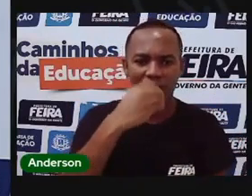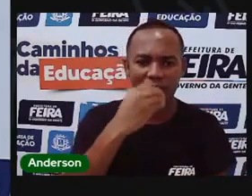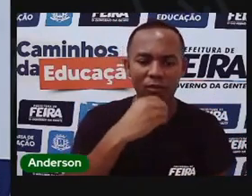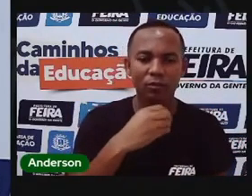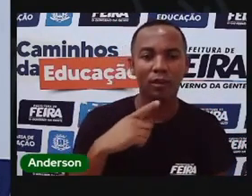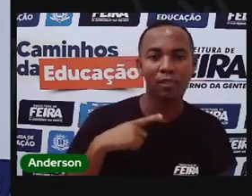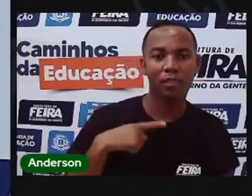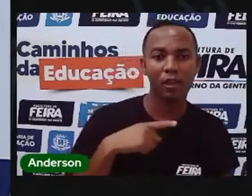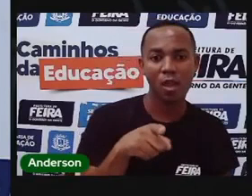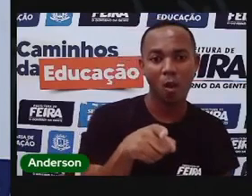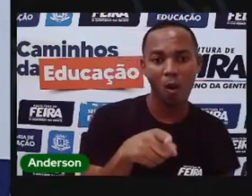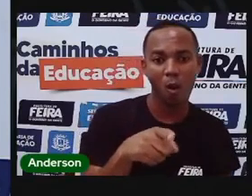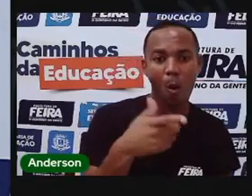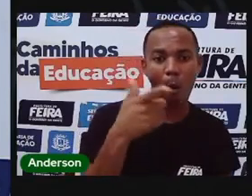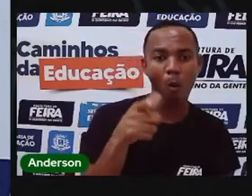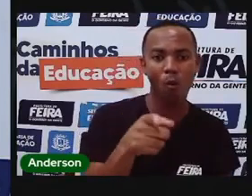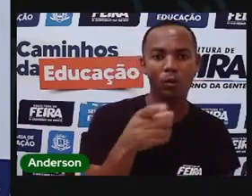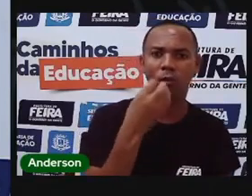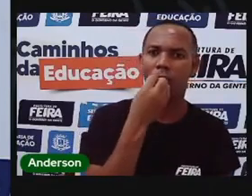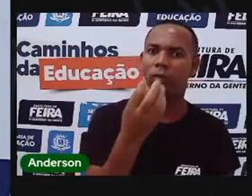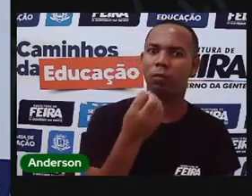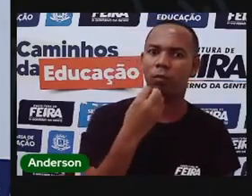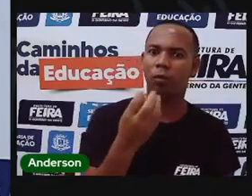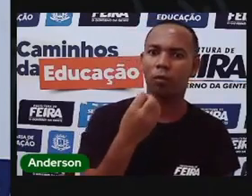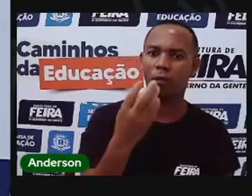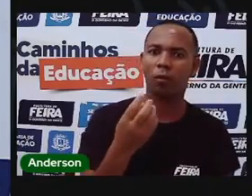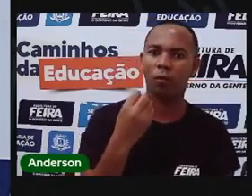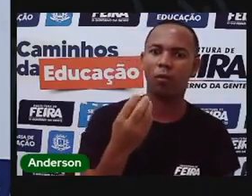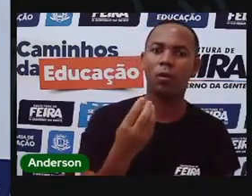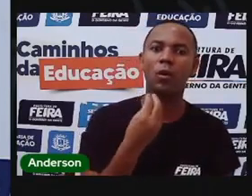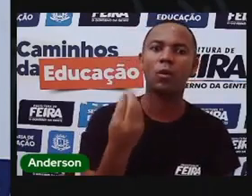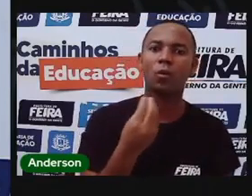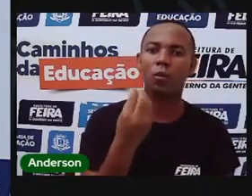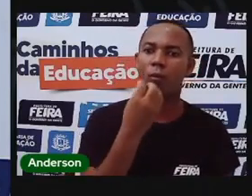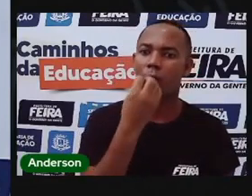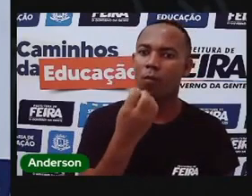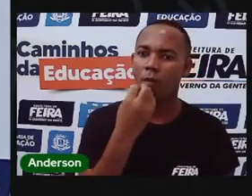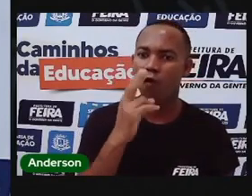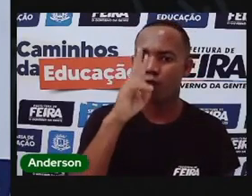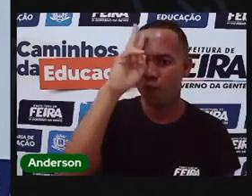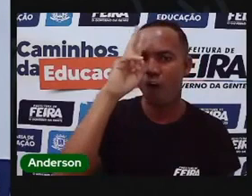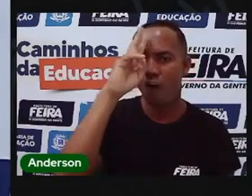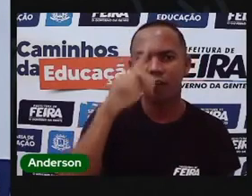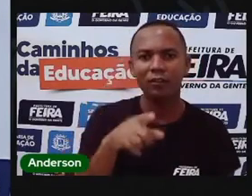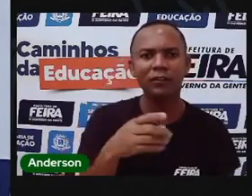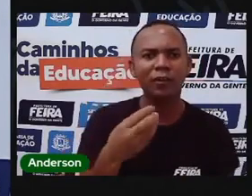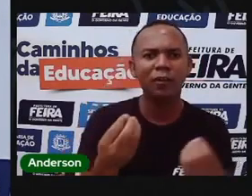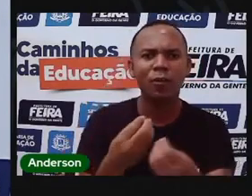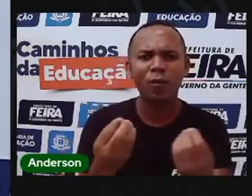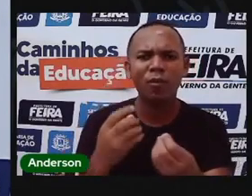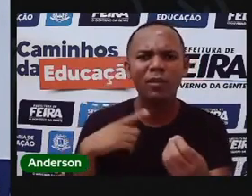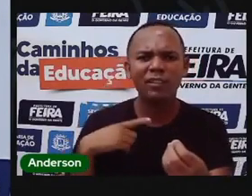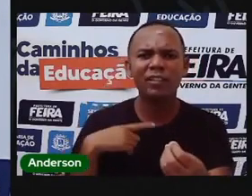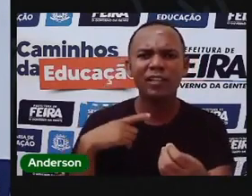a Pró trouxe aqui um outro tipo de solo. Um solo rico em nutrientes. Mas, ô Pró, me diga uma coisa. Por que que tem